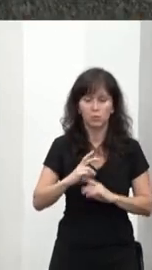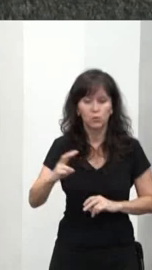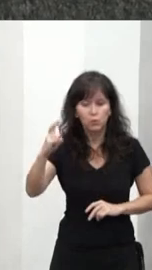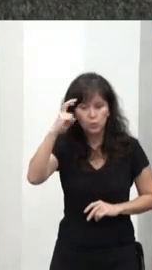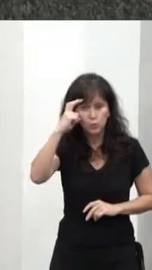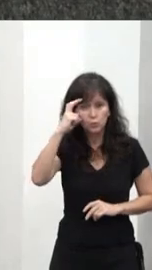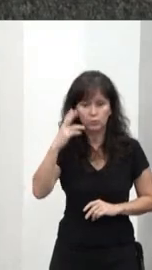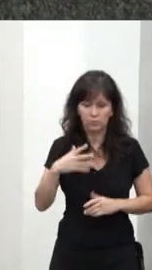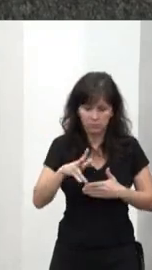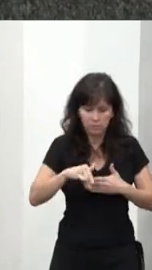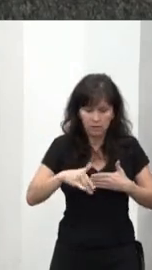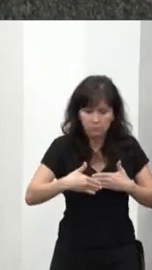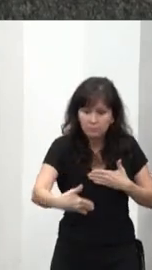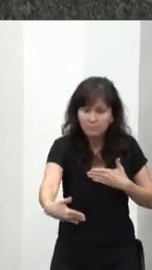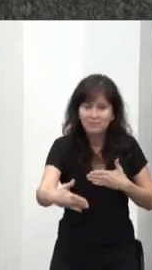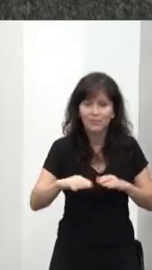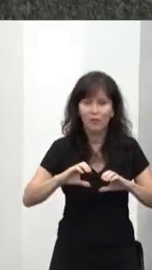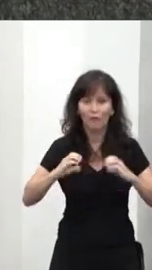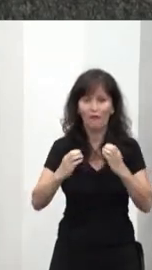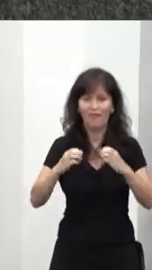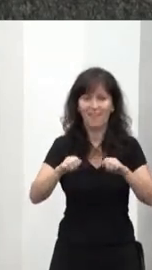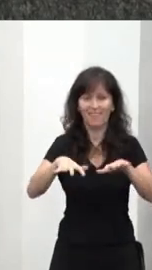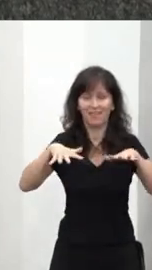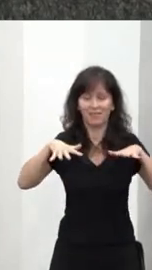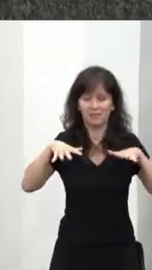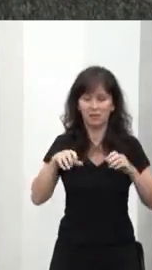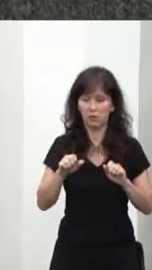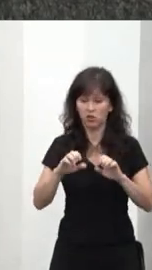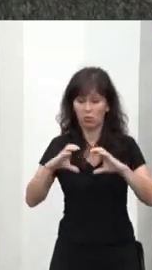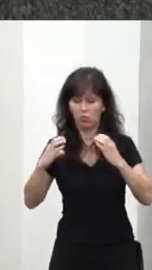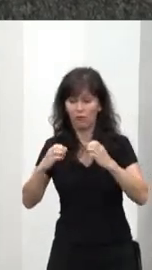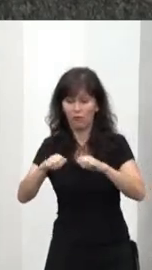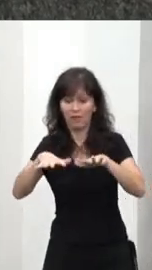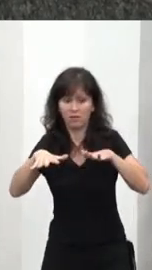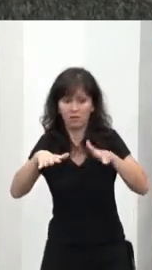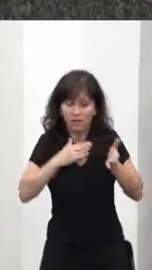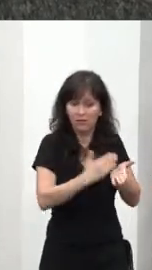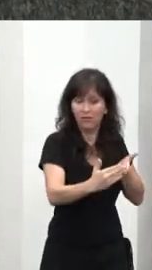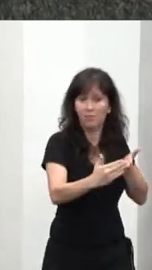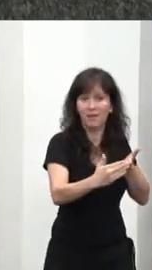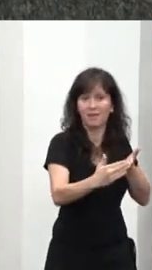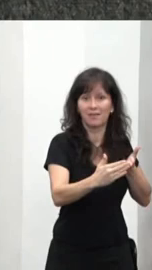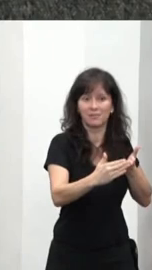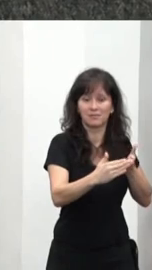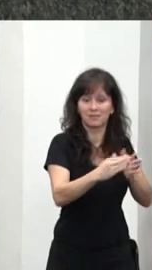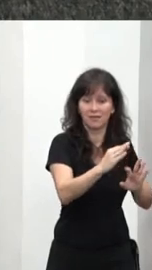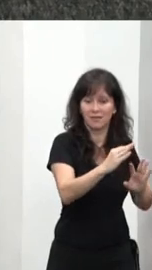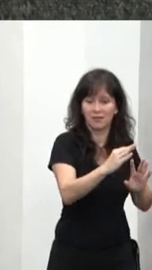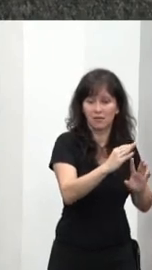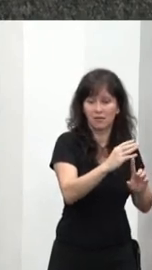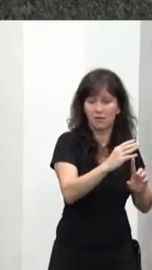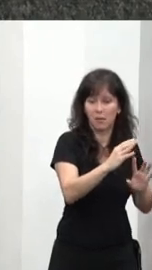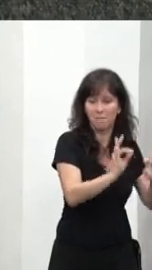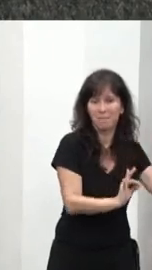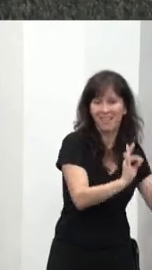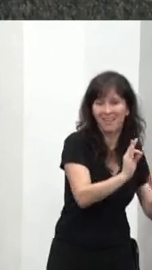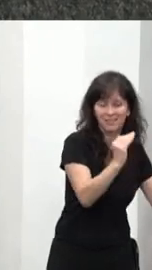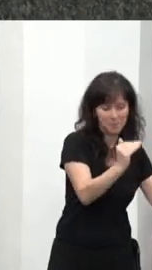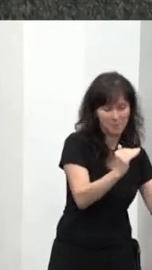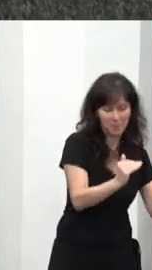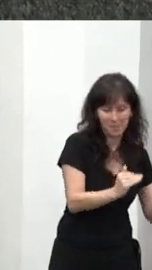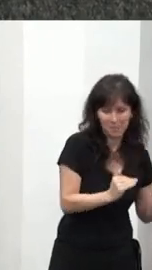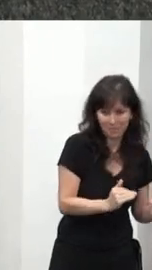conferência já já pode a conferência startar o plano né o debate um grupo específico Então vamos embora